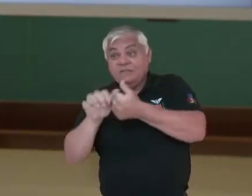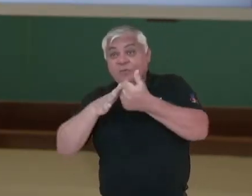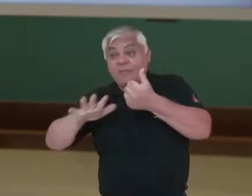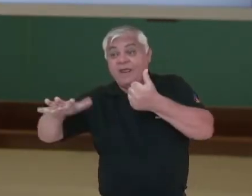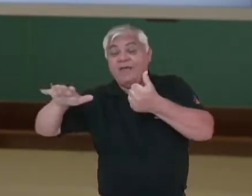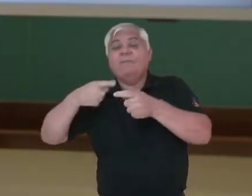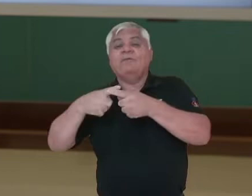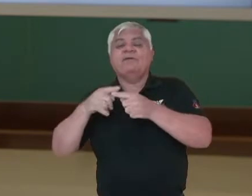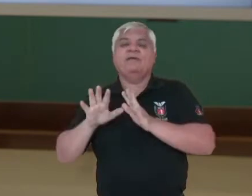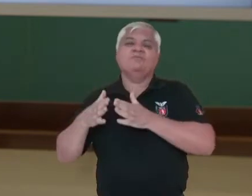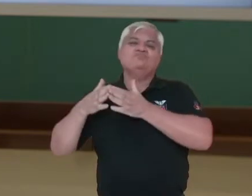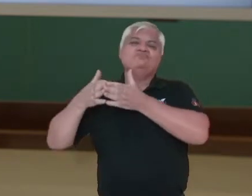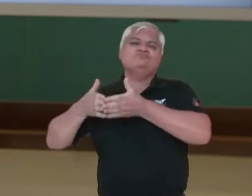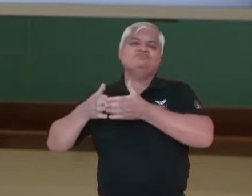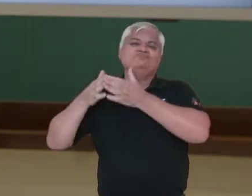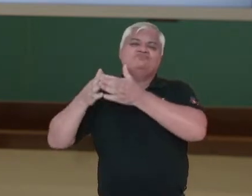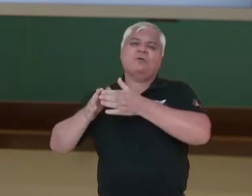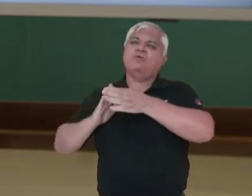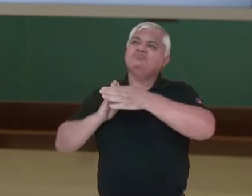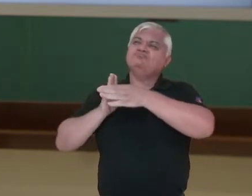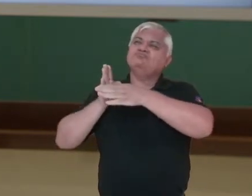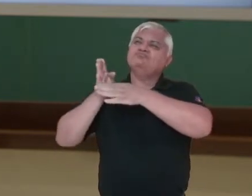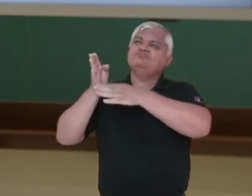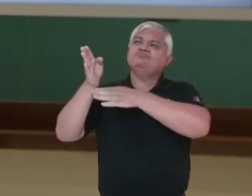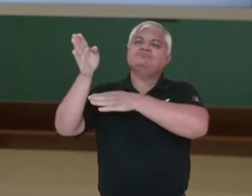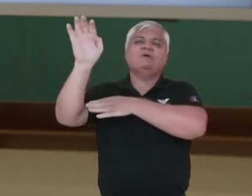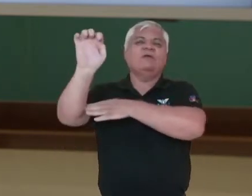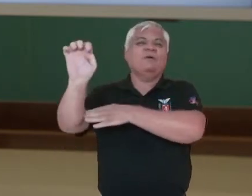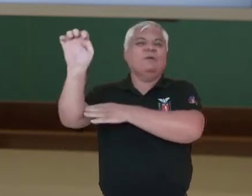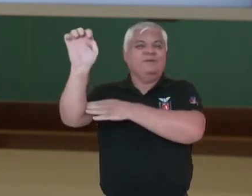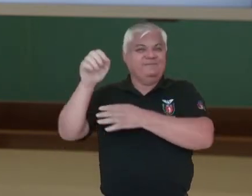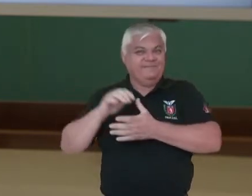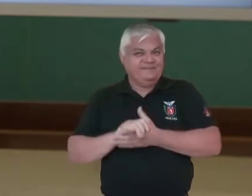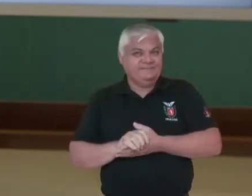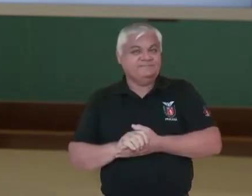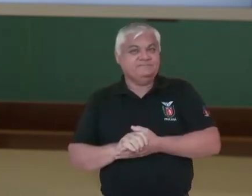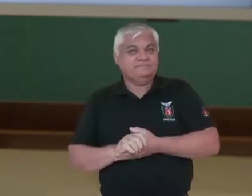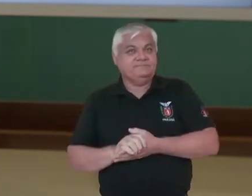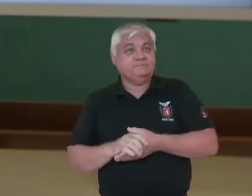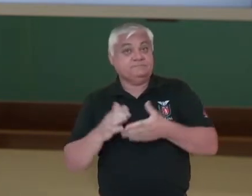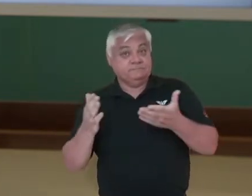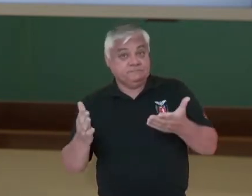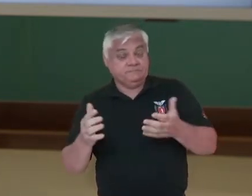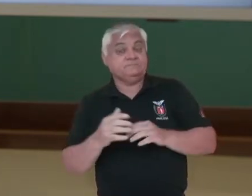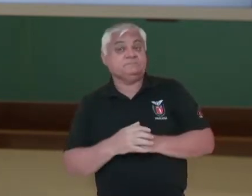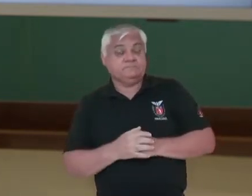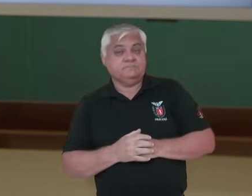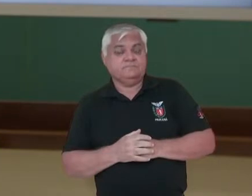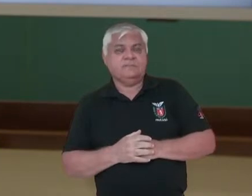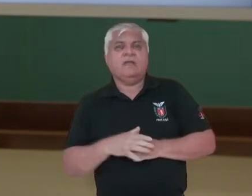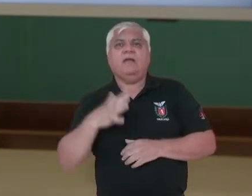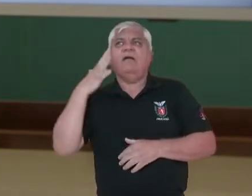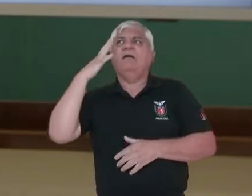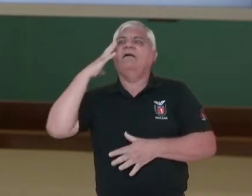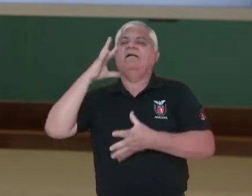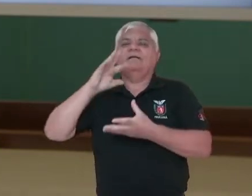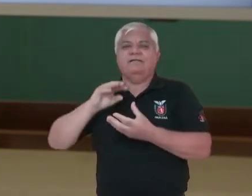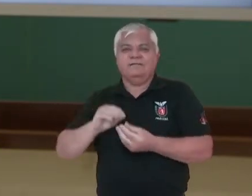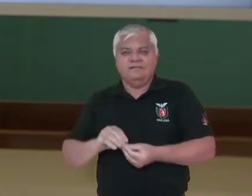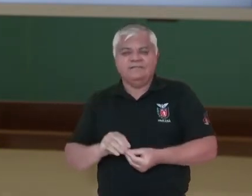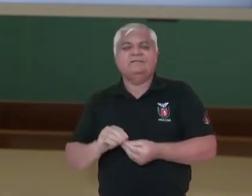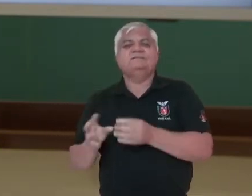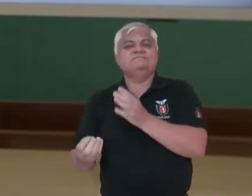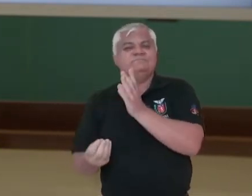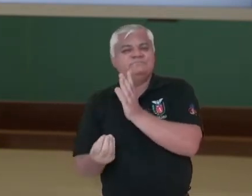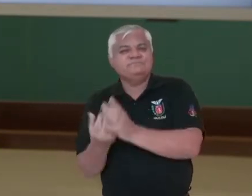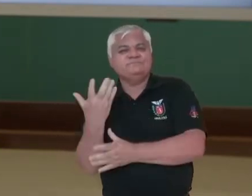poder mandar para a Europa principalmente, né? E aí nós temos então uma noção, né, dessa